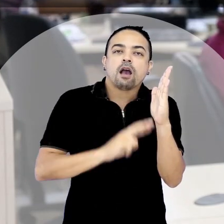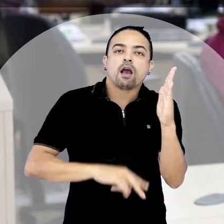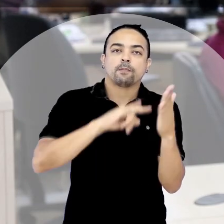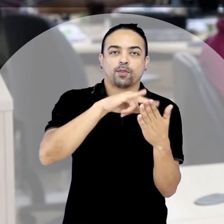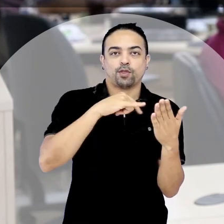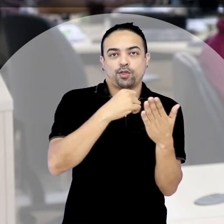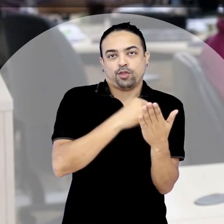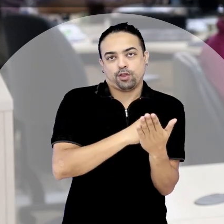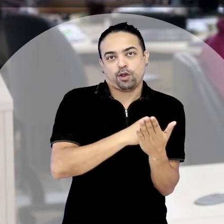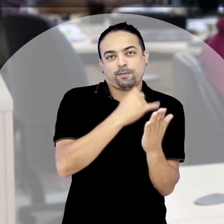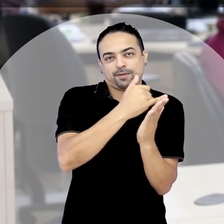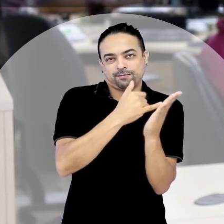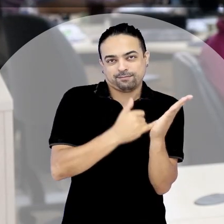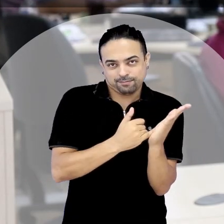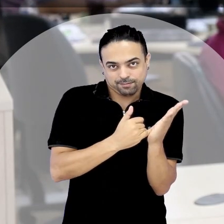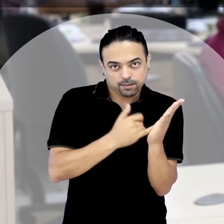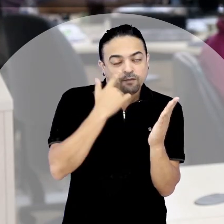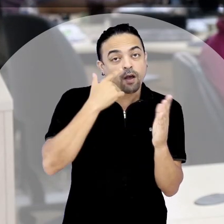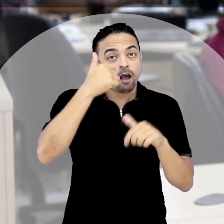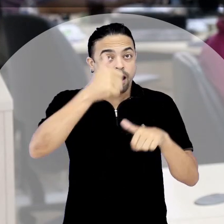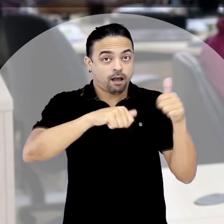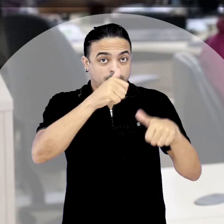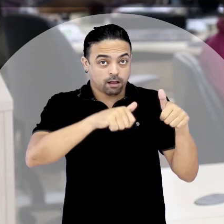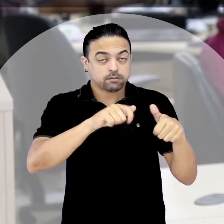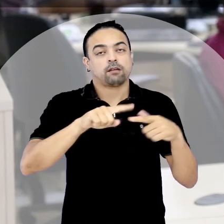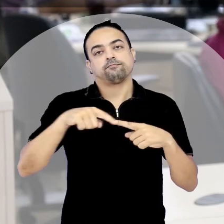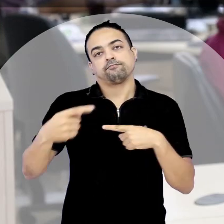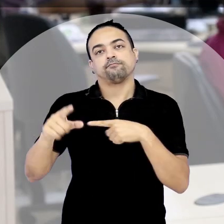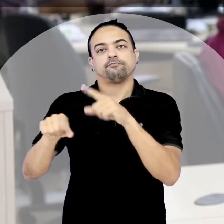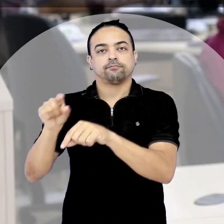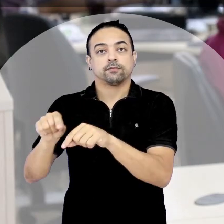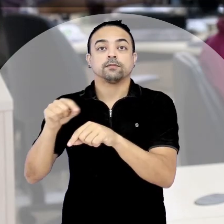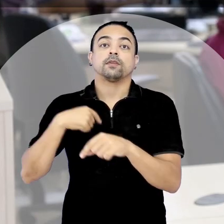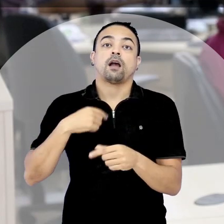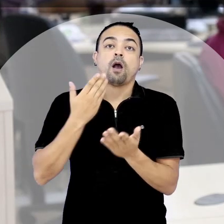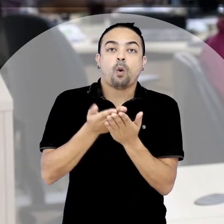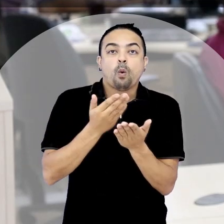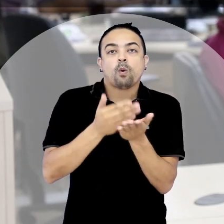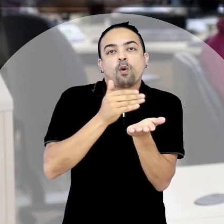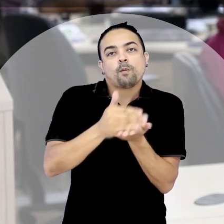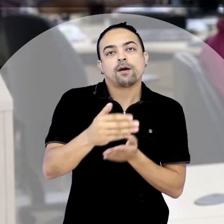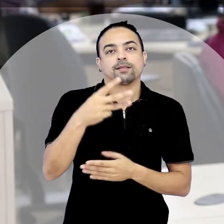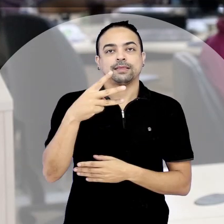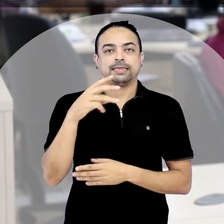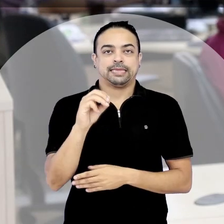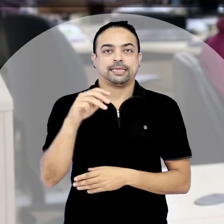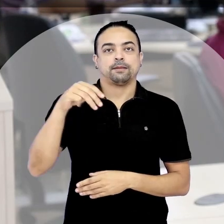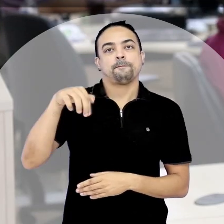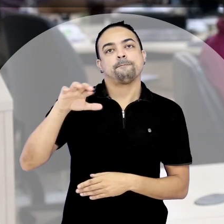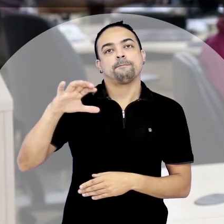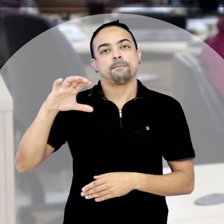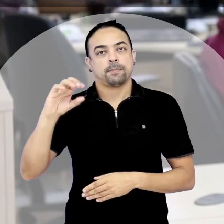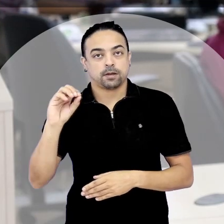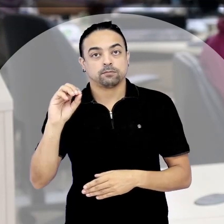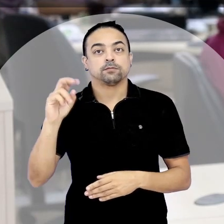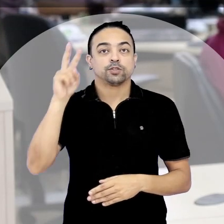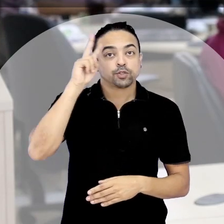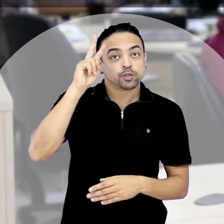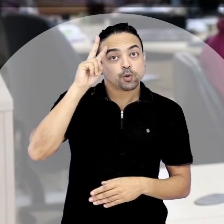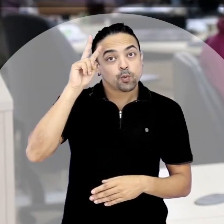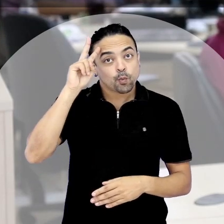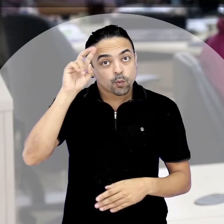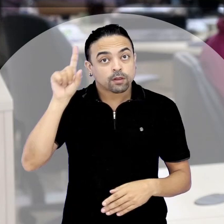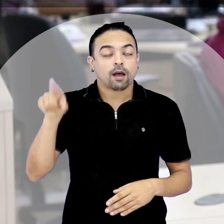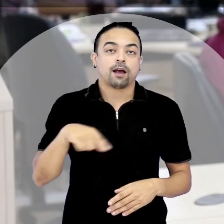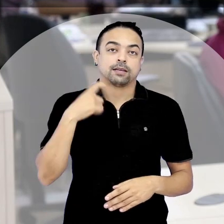sócio-econômica do formulário de inscrição as aulas estão previstas para começar no dia trinta de março de segunda a